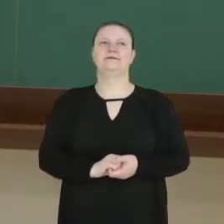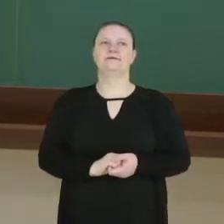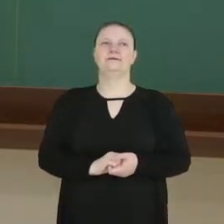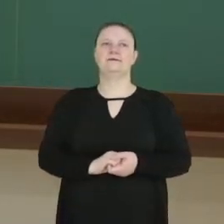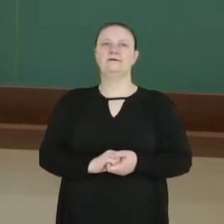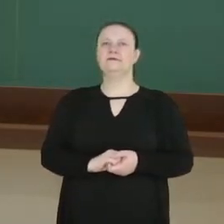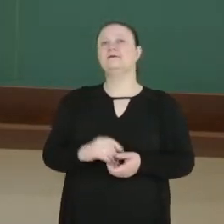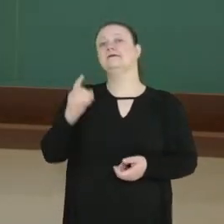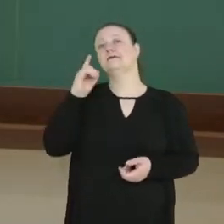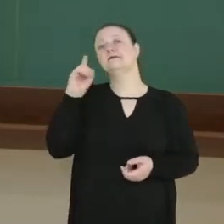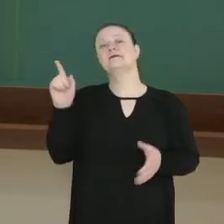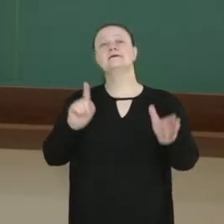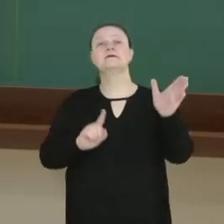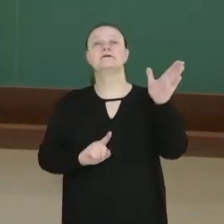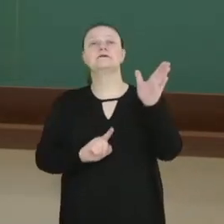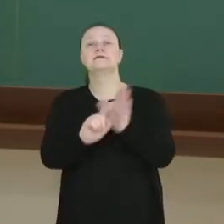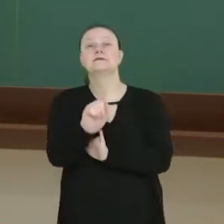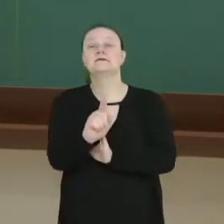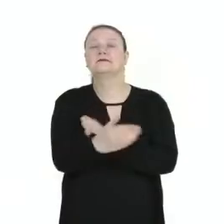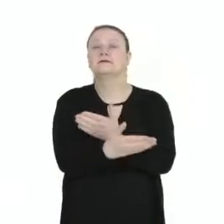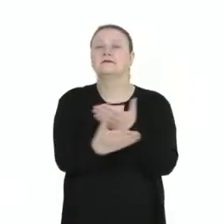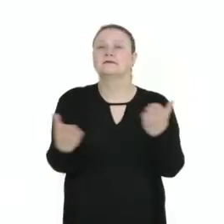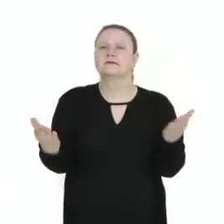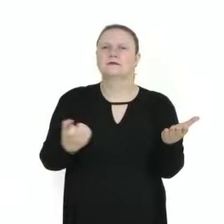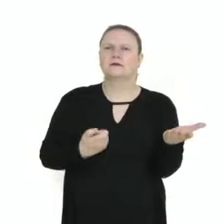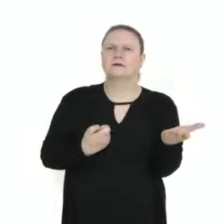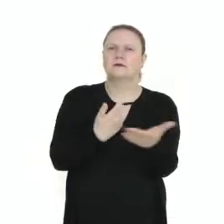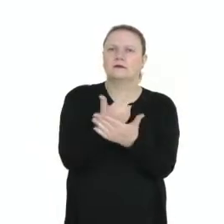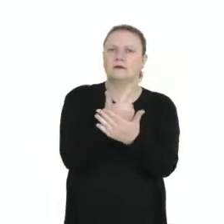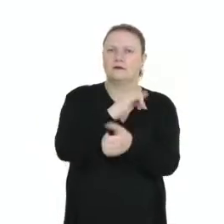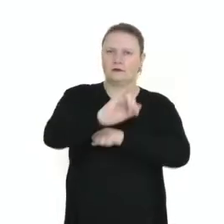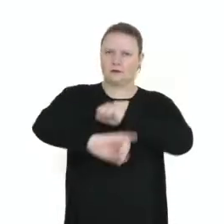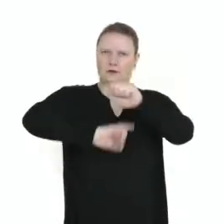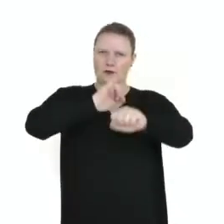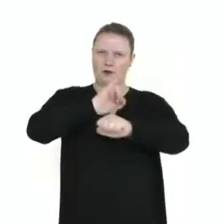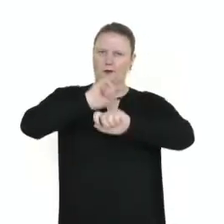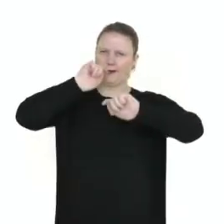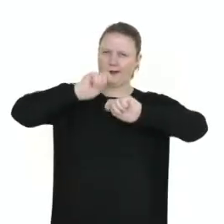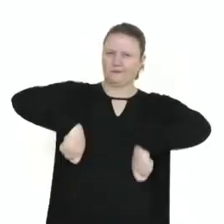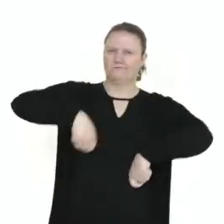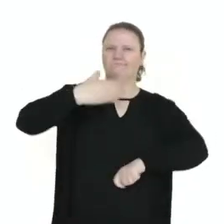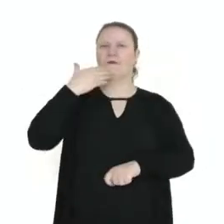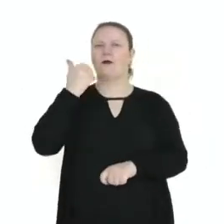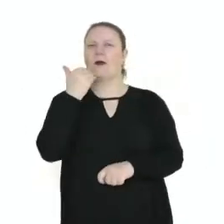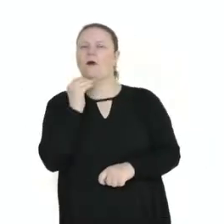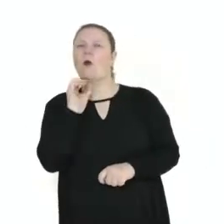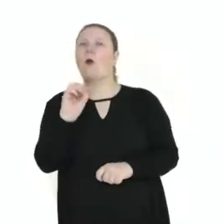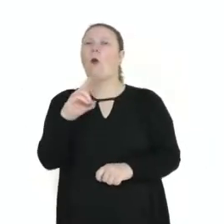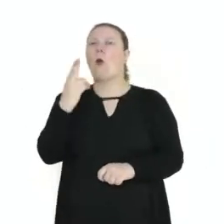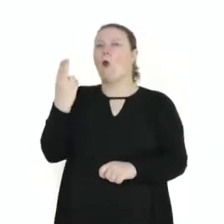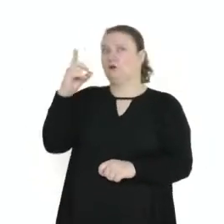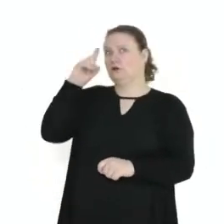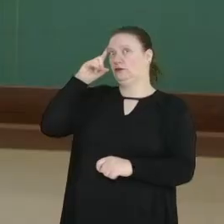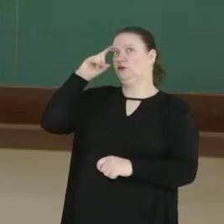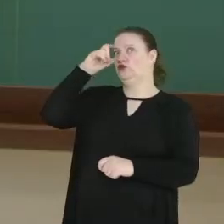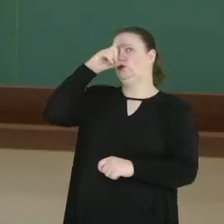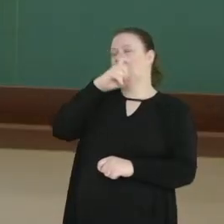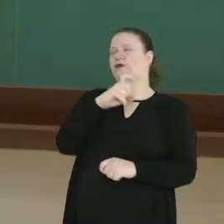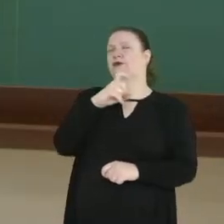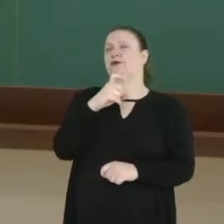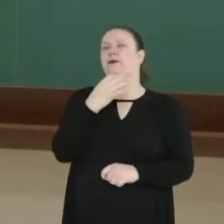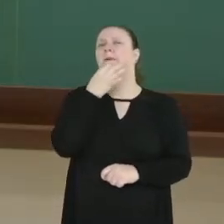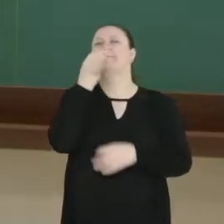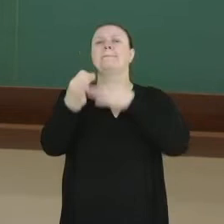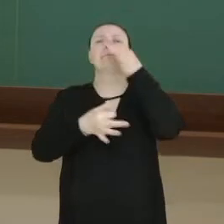Bom, tem uma perguntinha aqui para vocês. Comprar pela internet pode ser mais fácil ou mais difícil? O que vocês